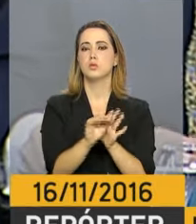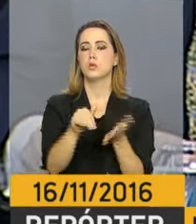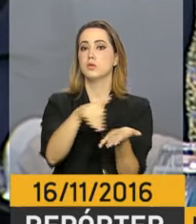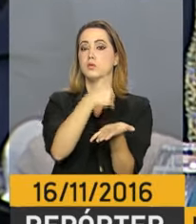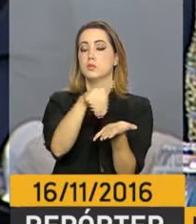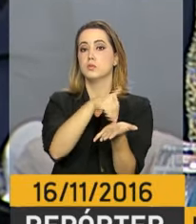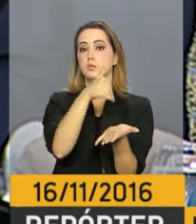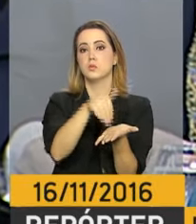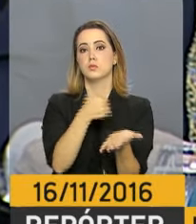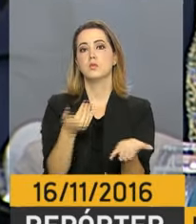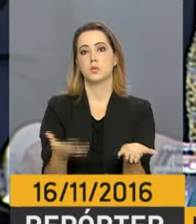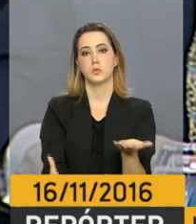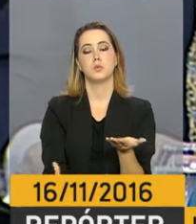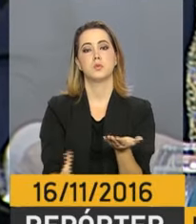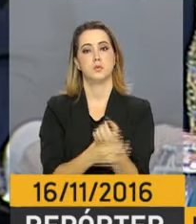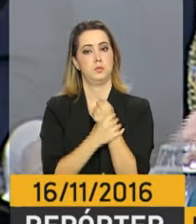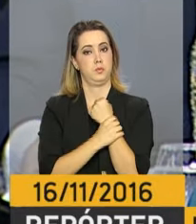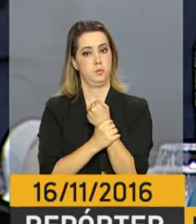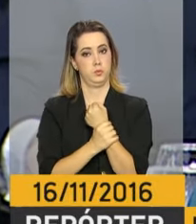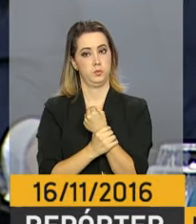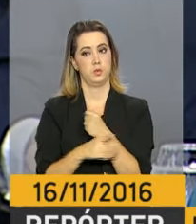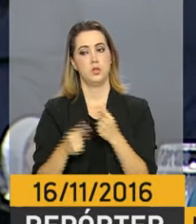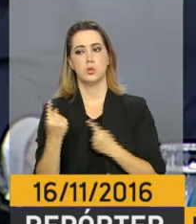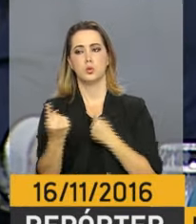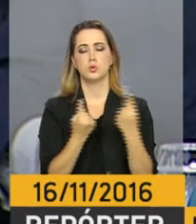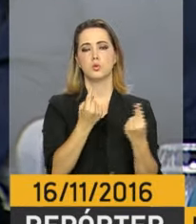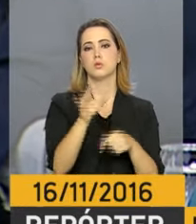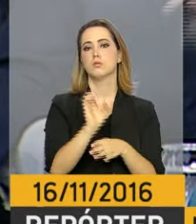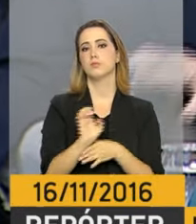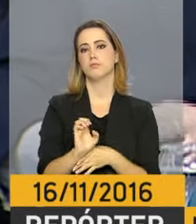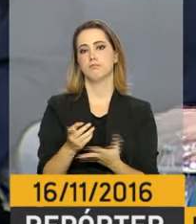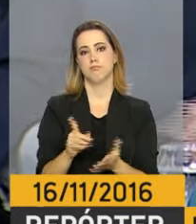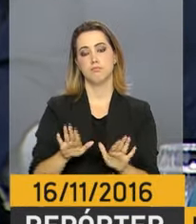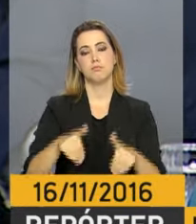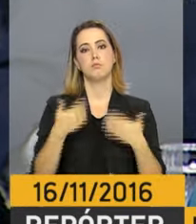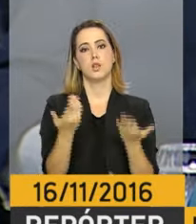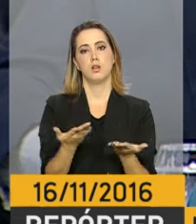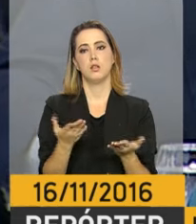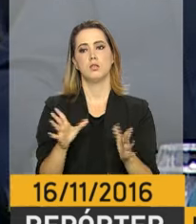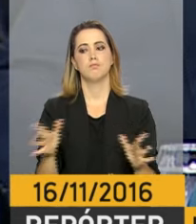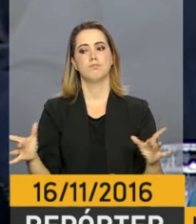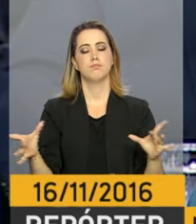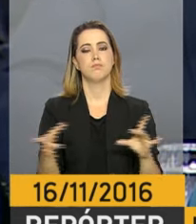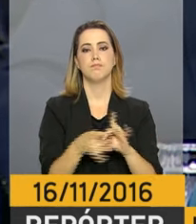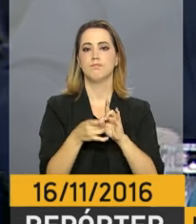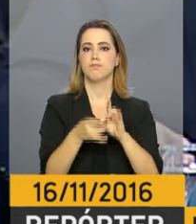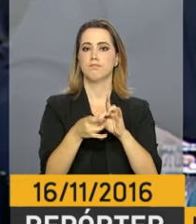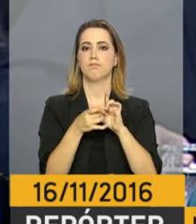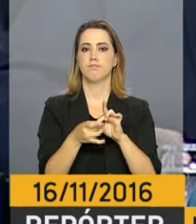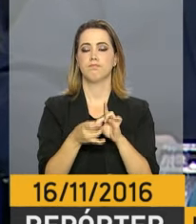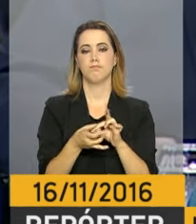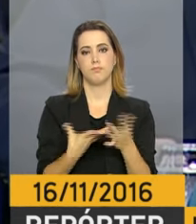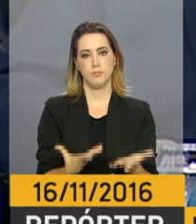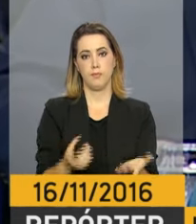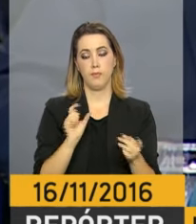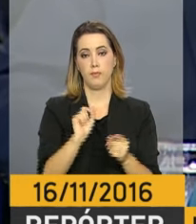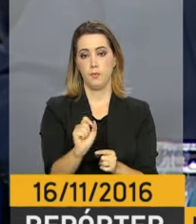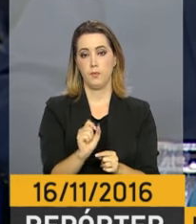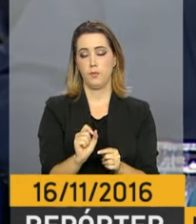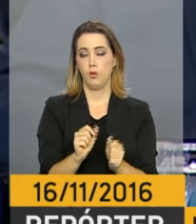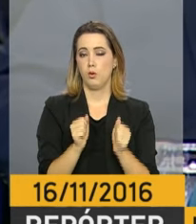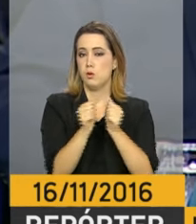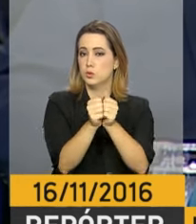secretarias de segurança dos estados e isto numa conexão muito grande muito intensa